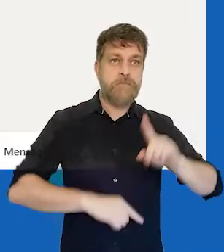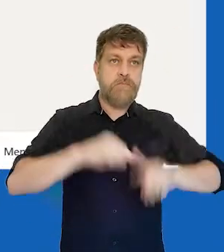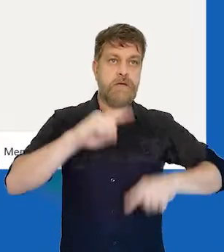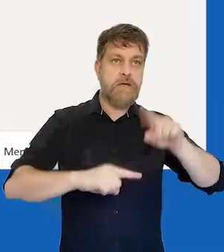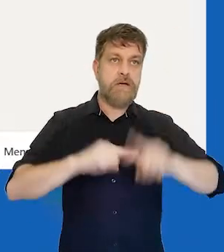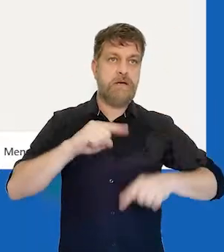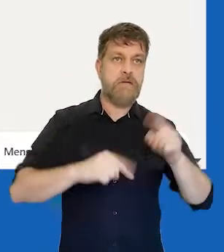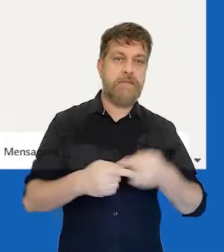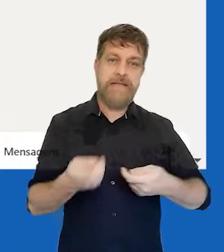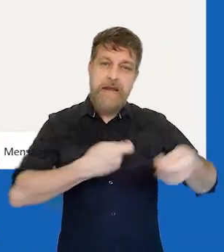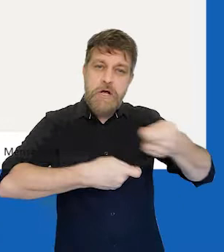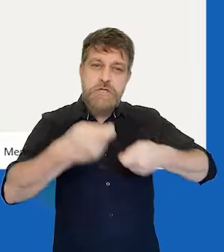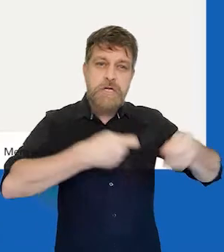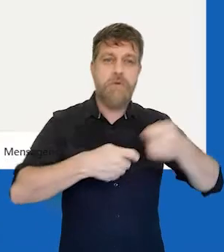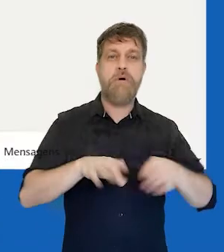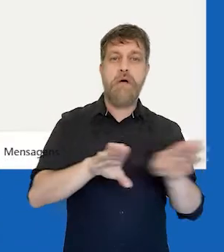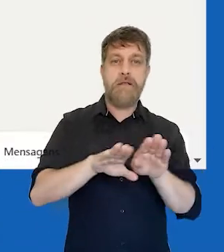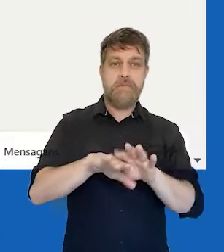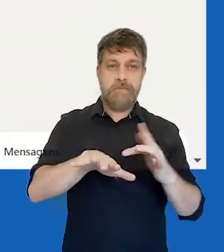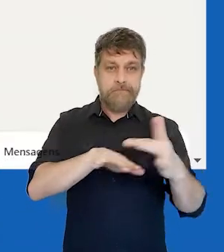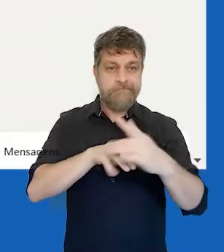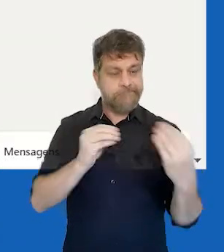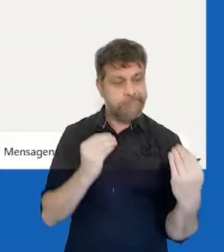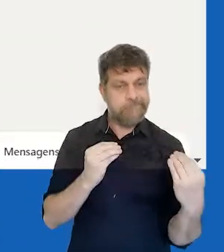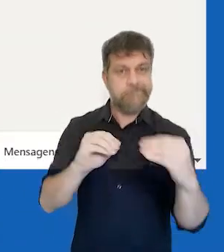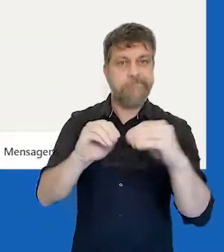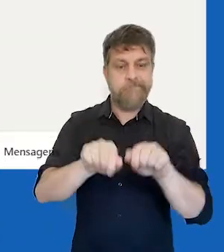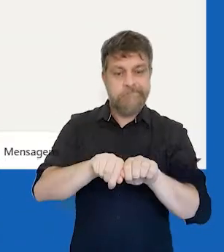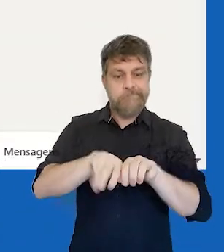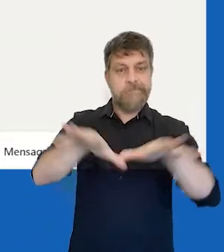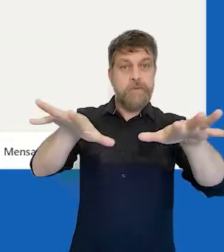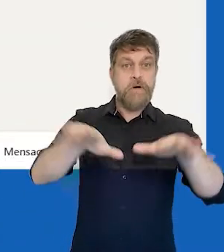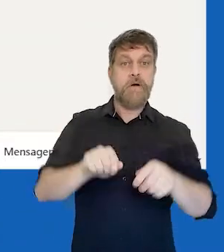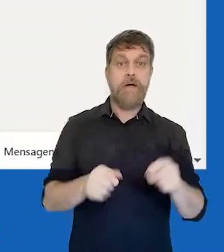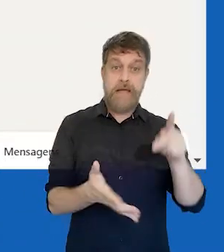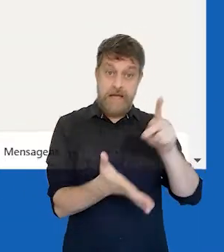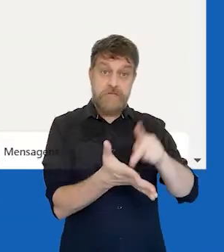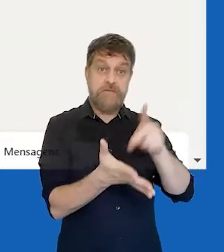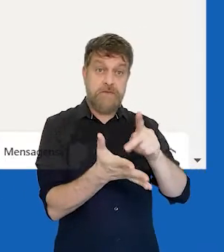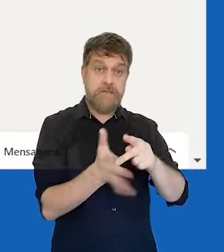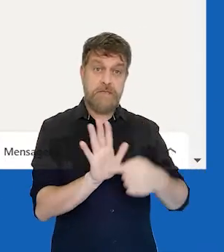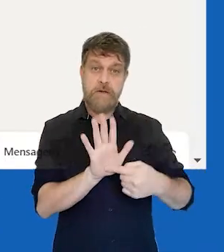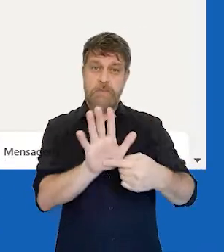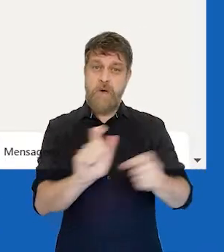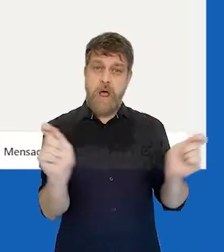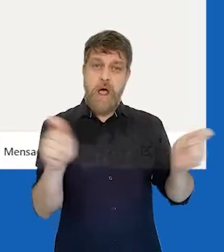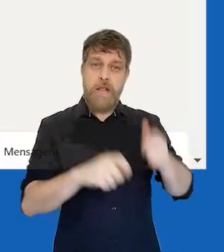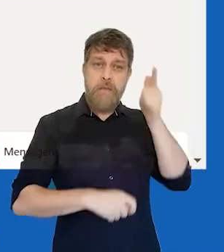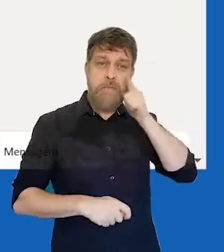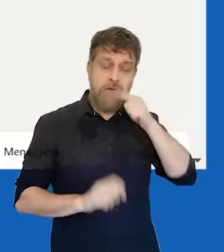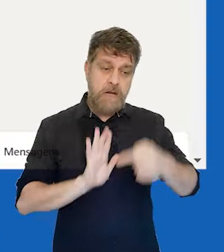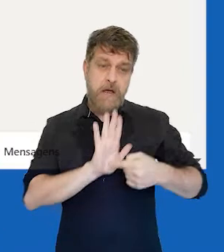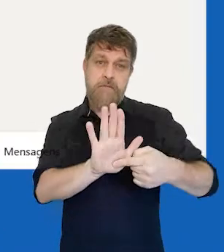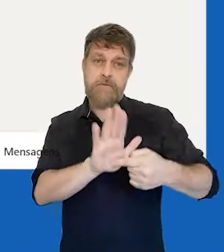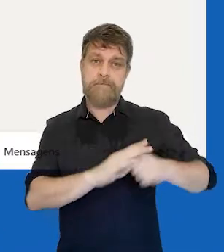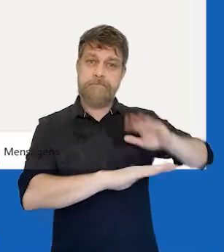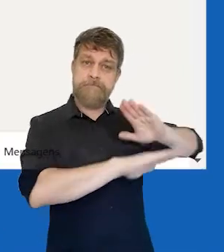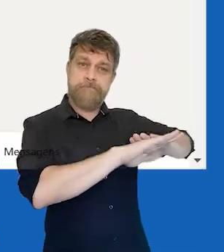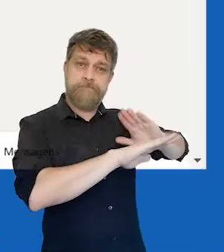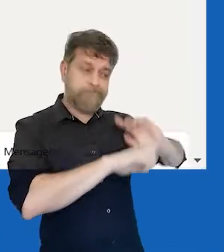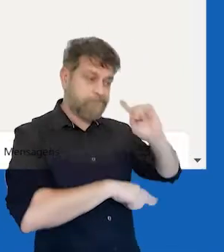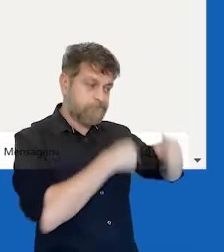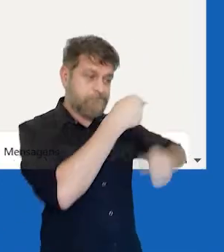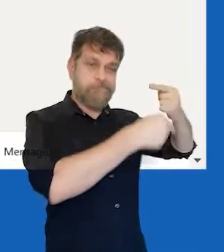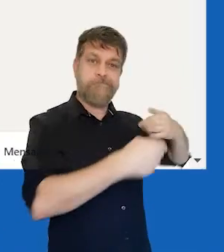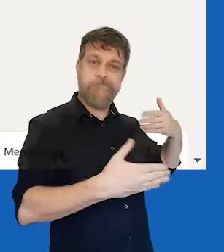maneiras ali não sejam confidenciais que podem ser abertos ao público e que de fato consigo realmente transcrever Quais foram as suas